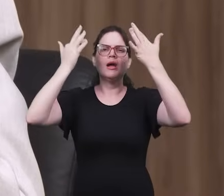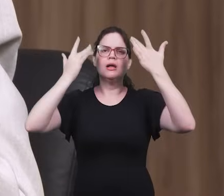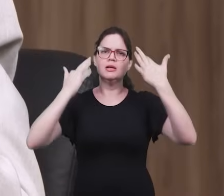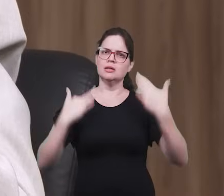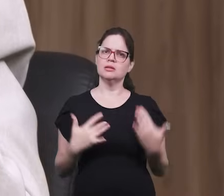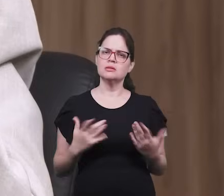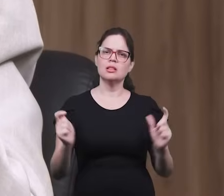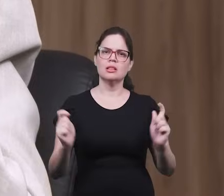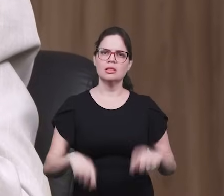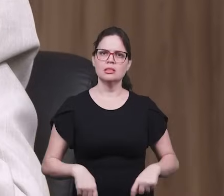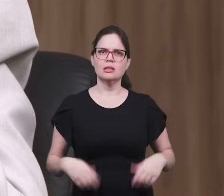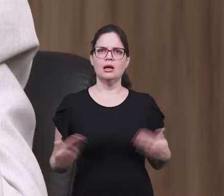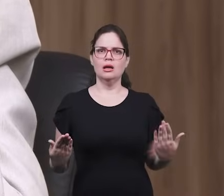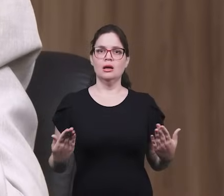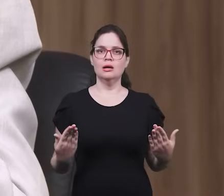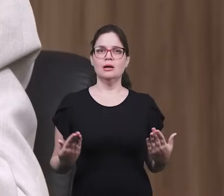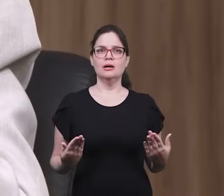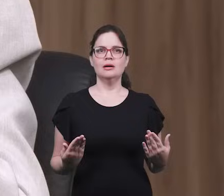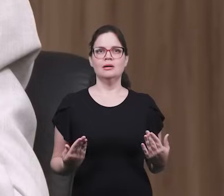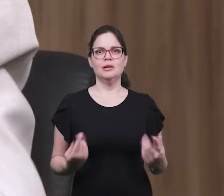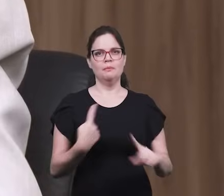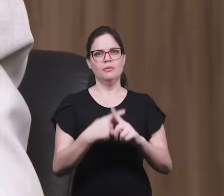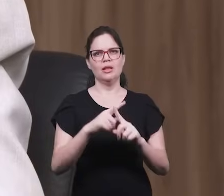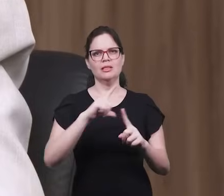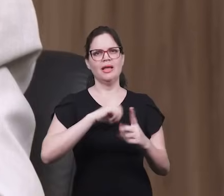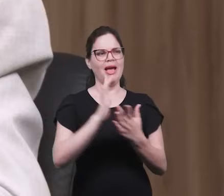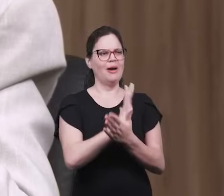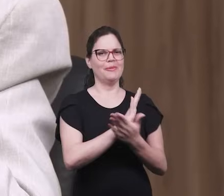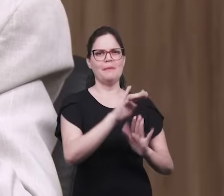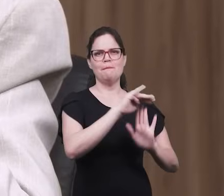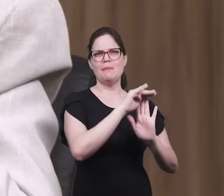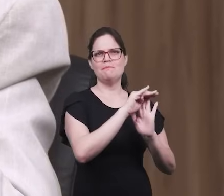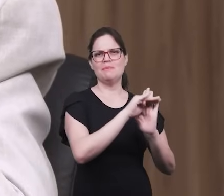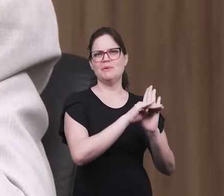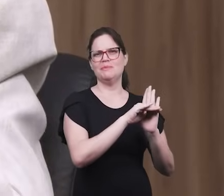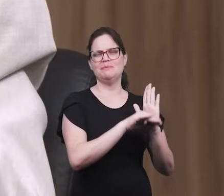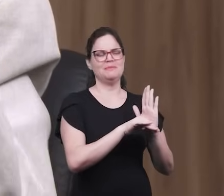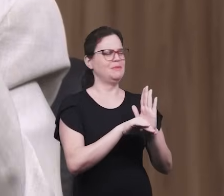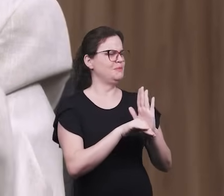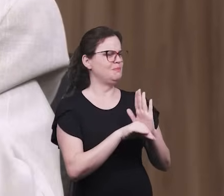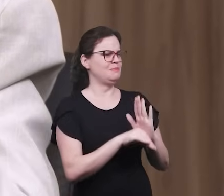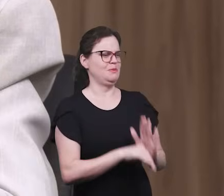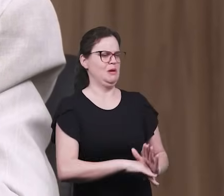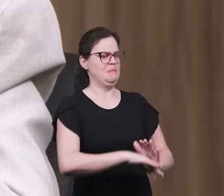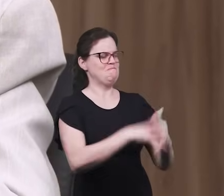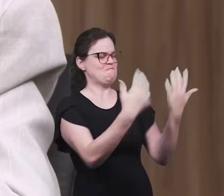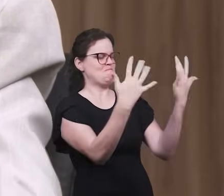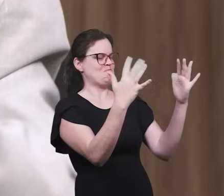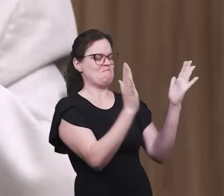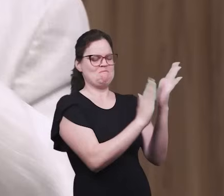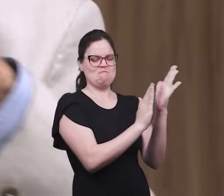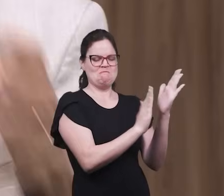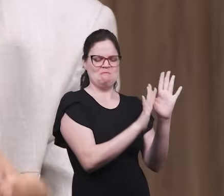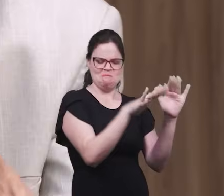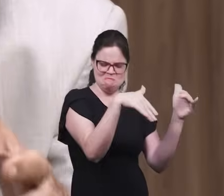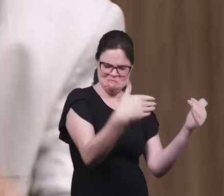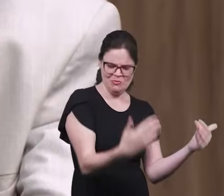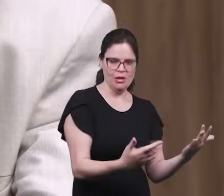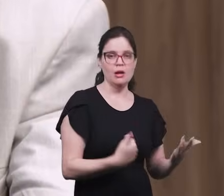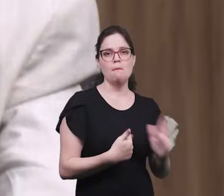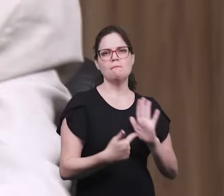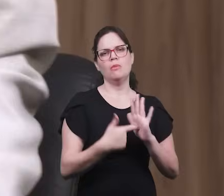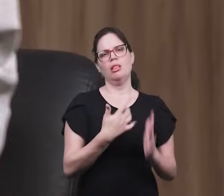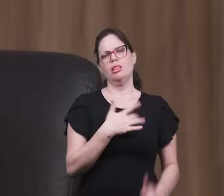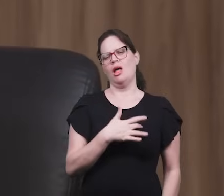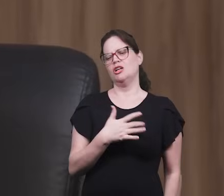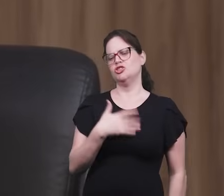vamos dizer, excepcionais de liturgia, excesso litúrgico, para mostrar que Jesus